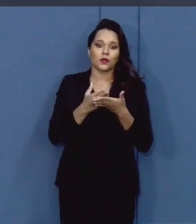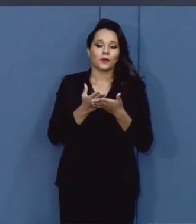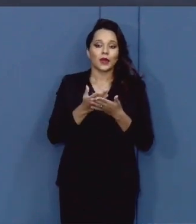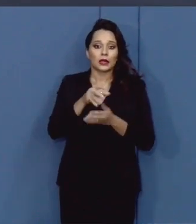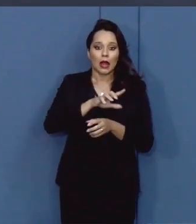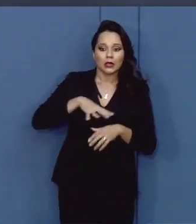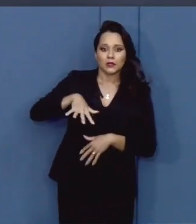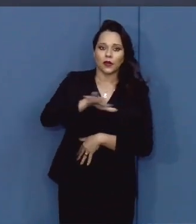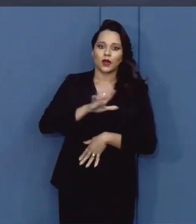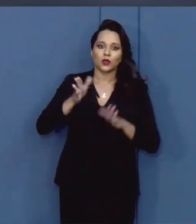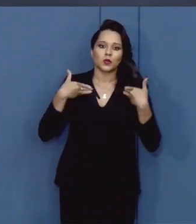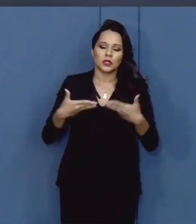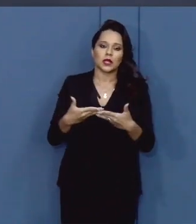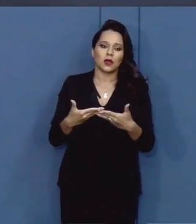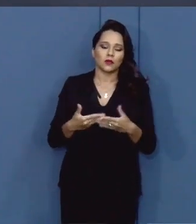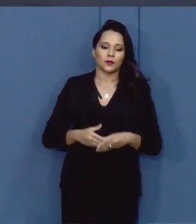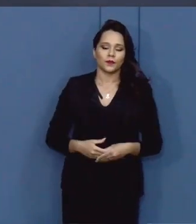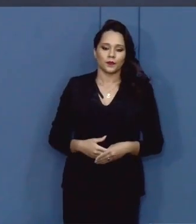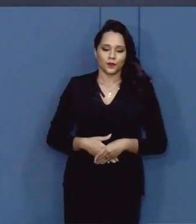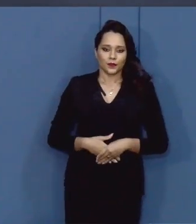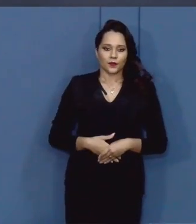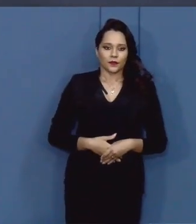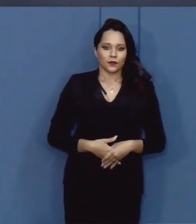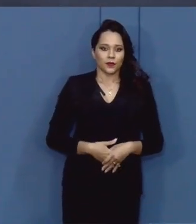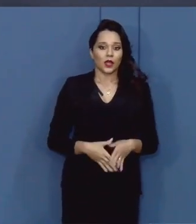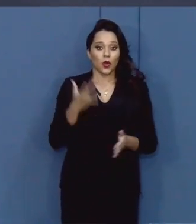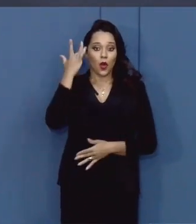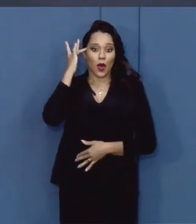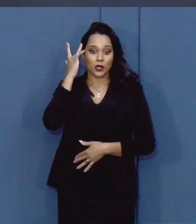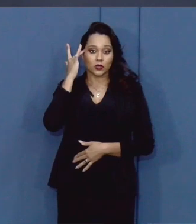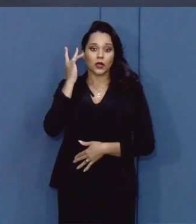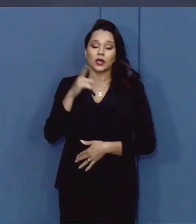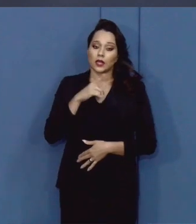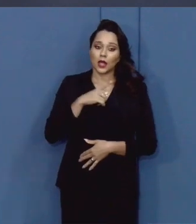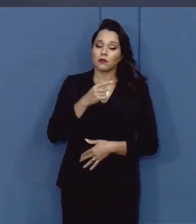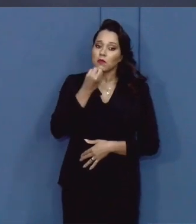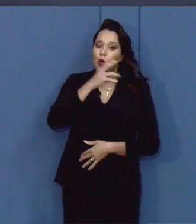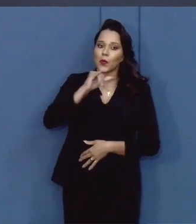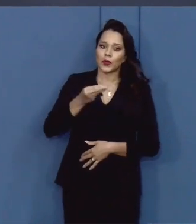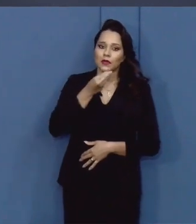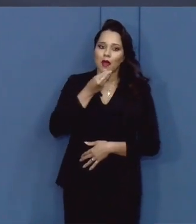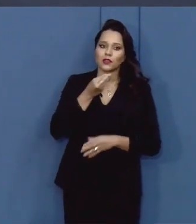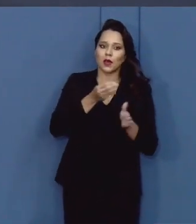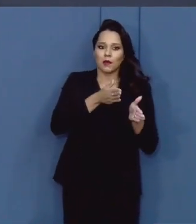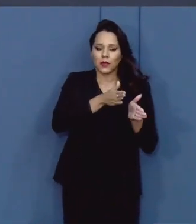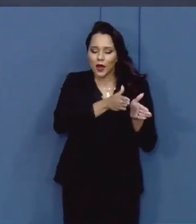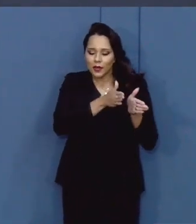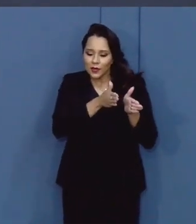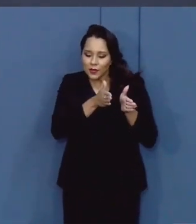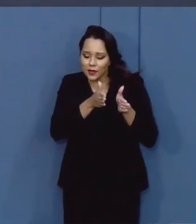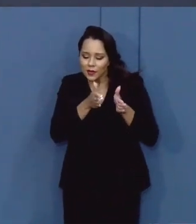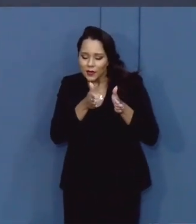da esfera do Ministério do MDA. Sim? Então, eu acho que temos uma grande oportunidade para ir transitando